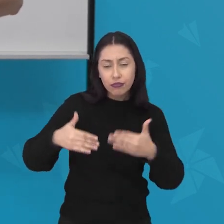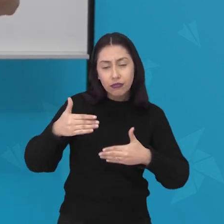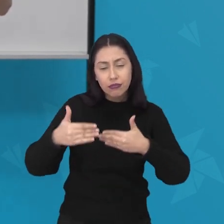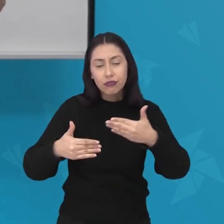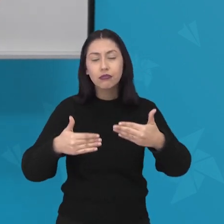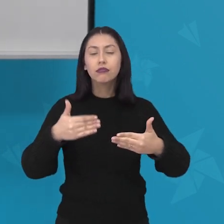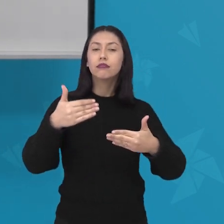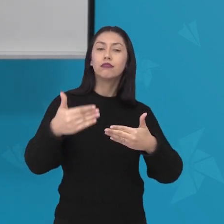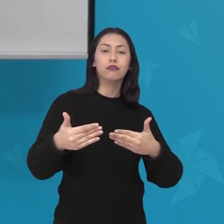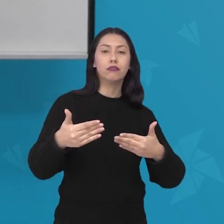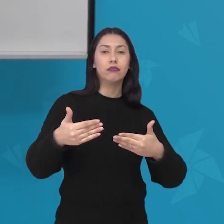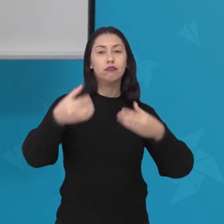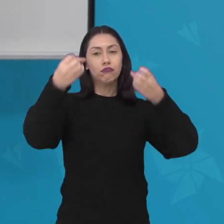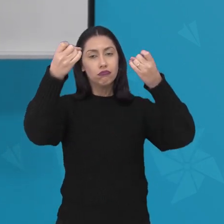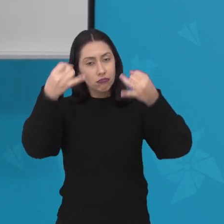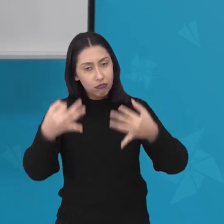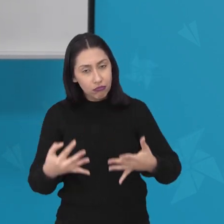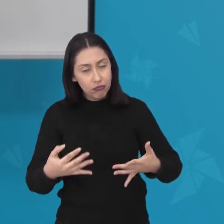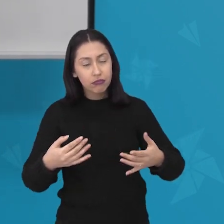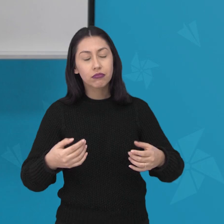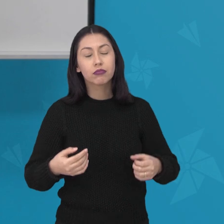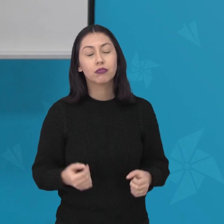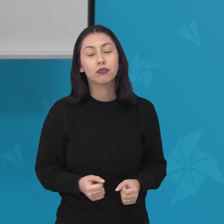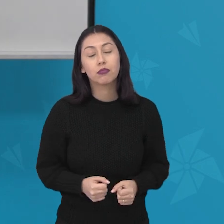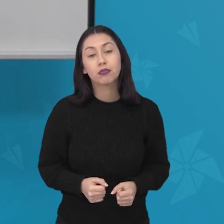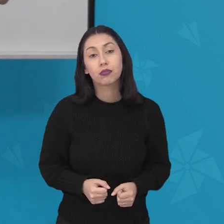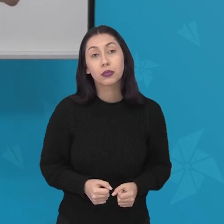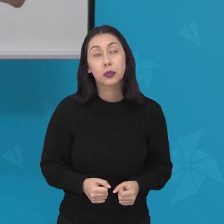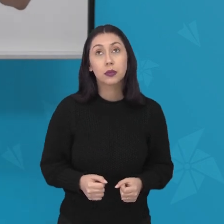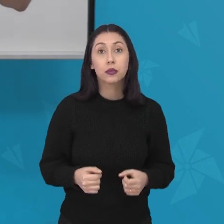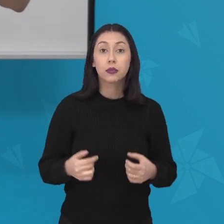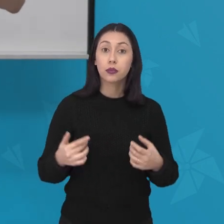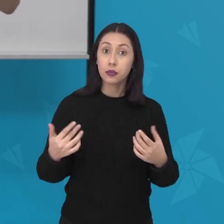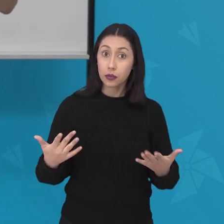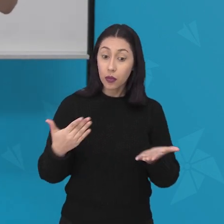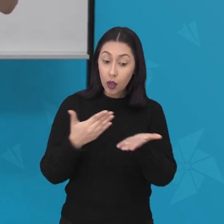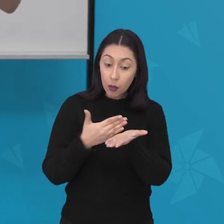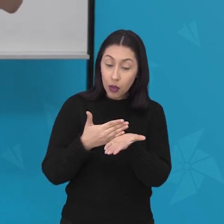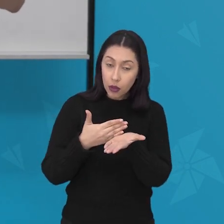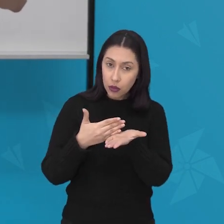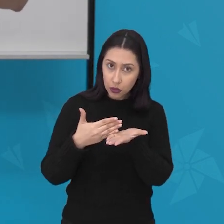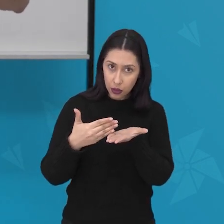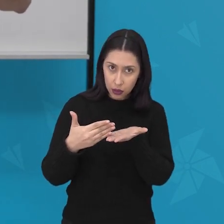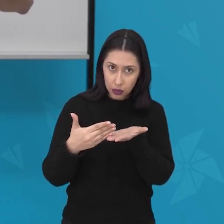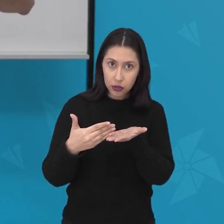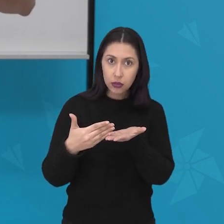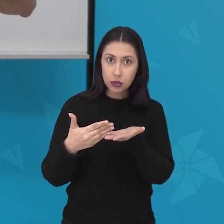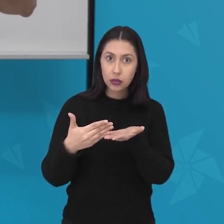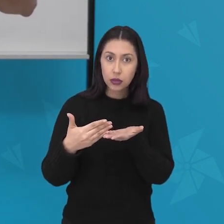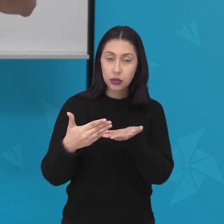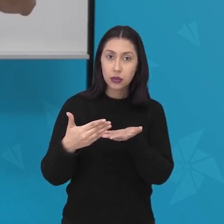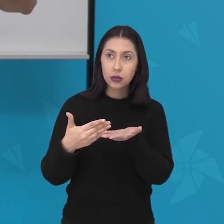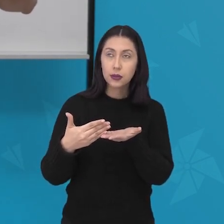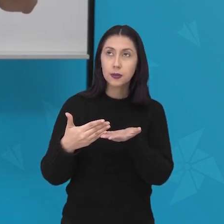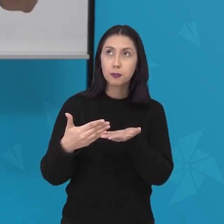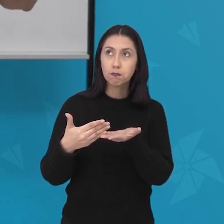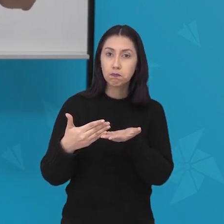que vai ser abordado aqui, né? Bom, para iniciar essa